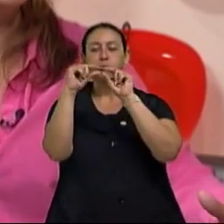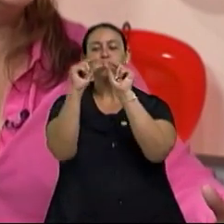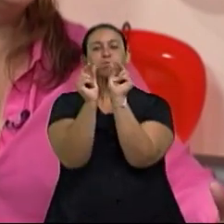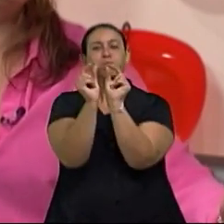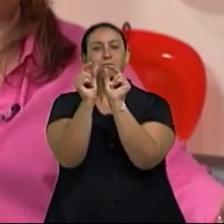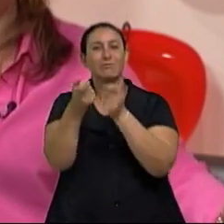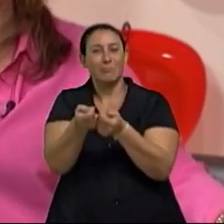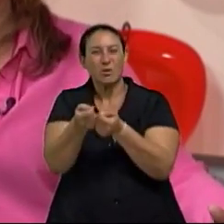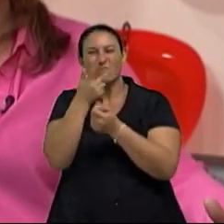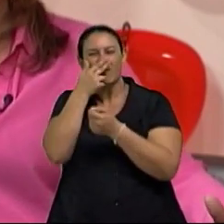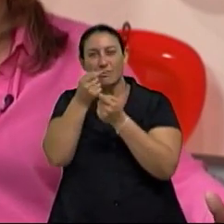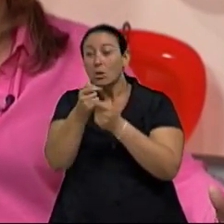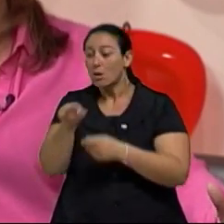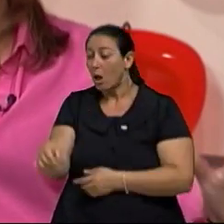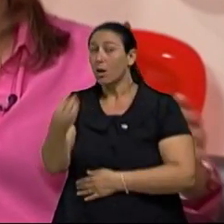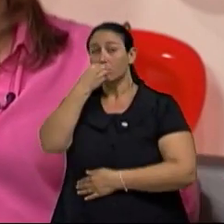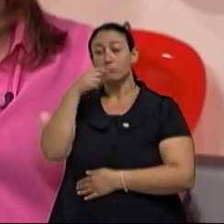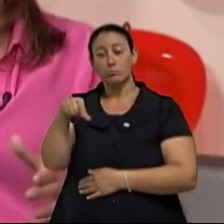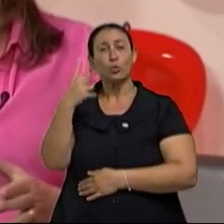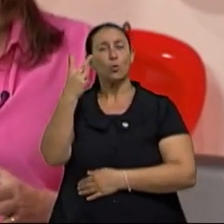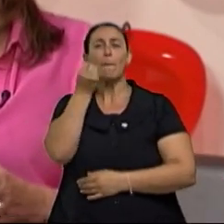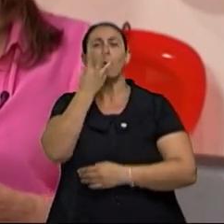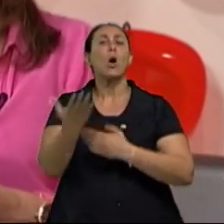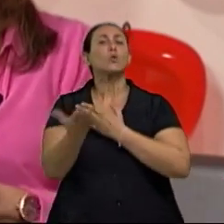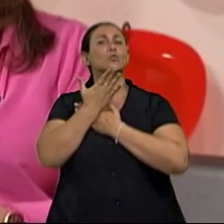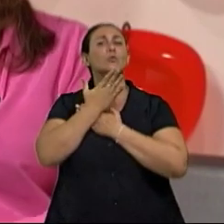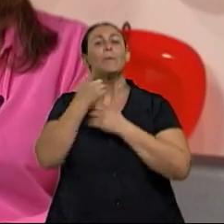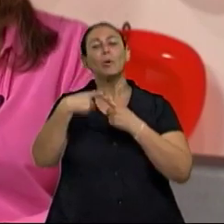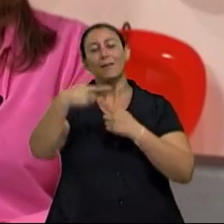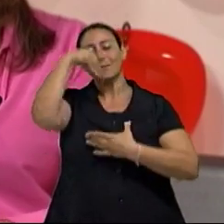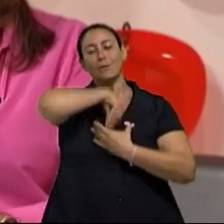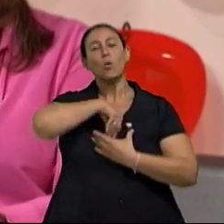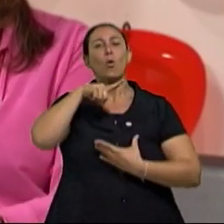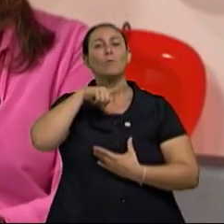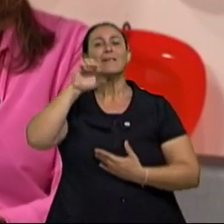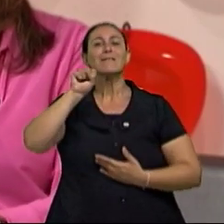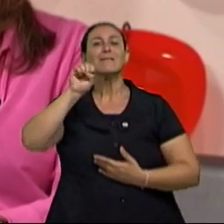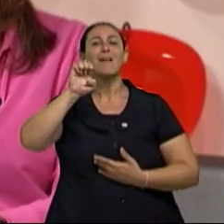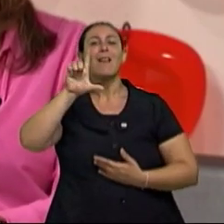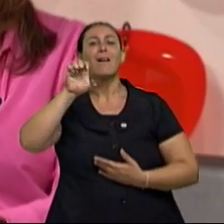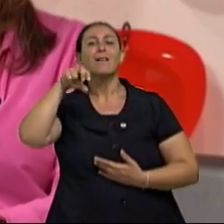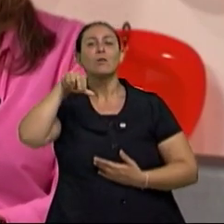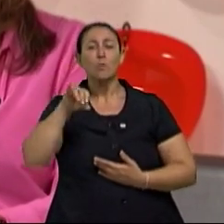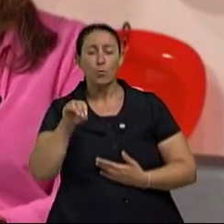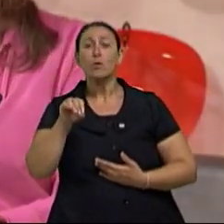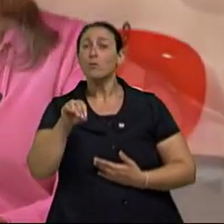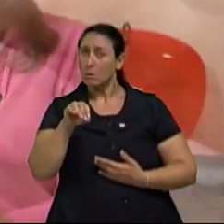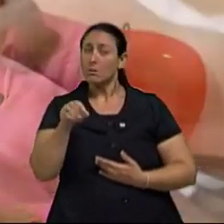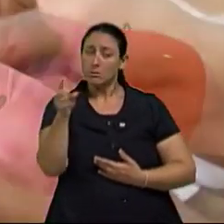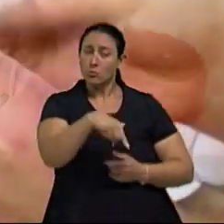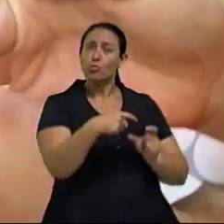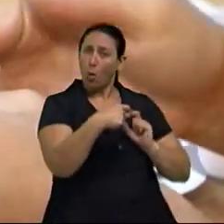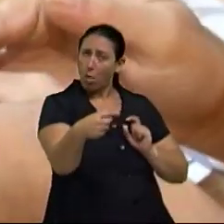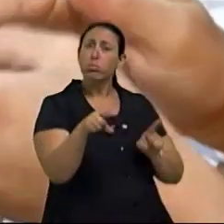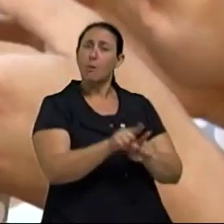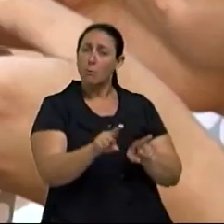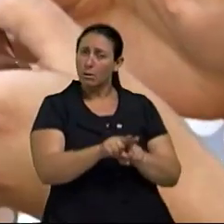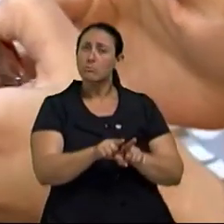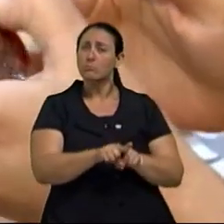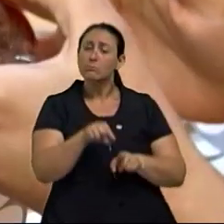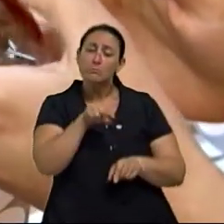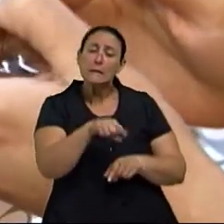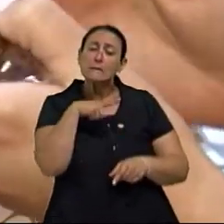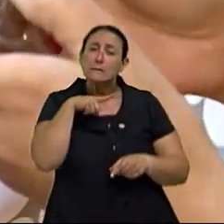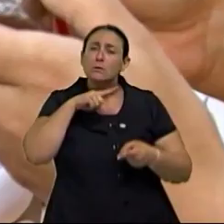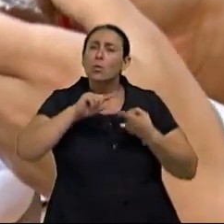o selênio. Então, assim, o chocolate também aliado a essas sementes oleaginosas. Então, assim, é uma